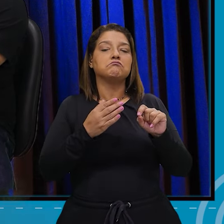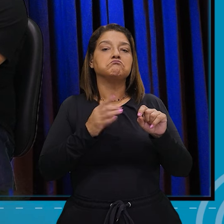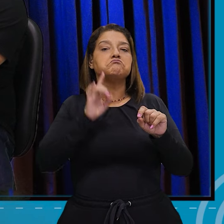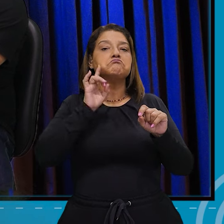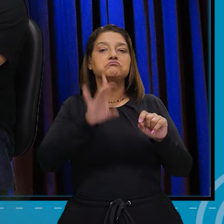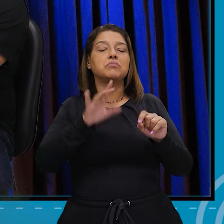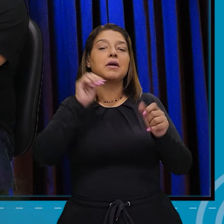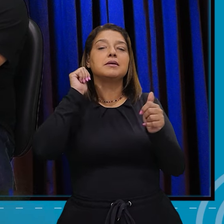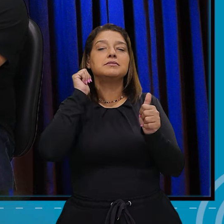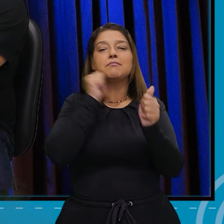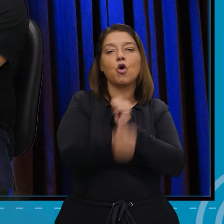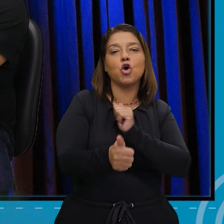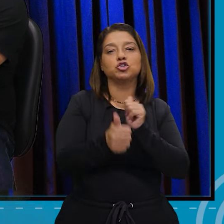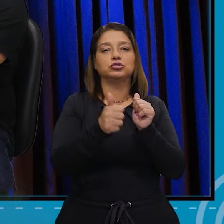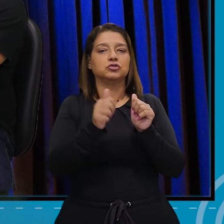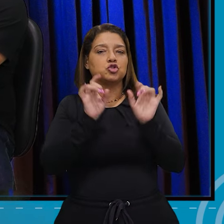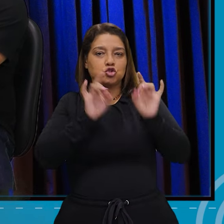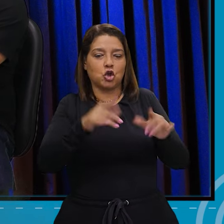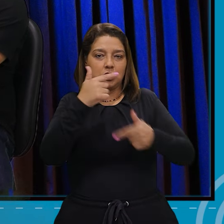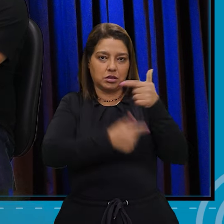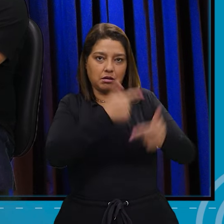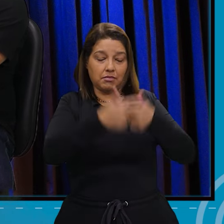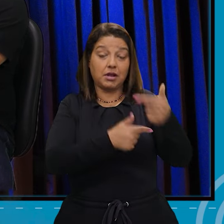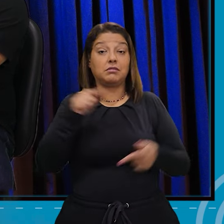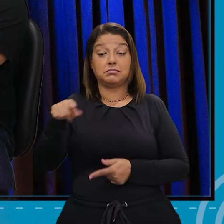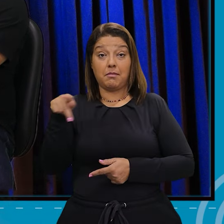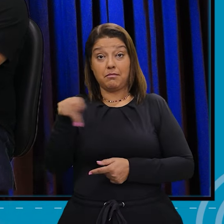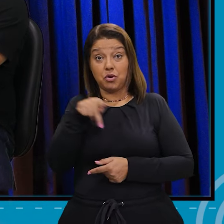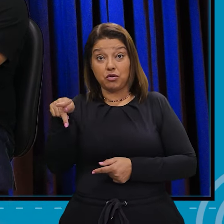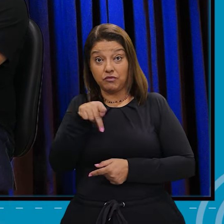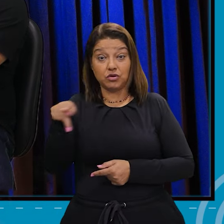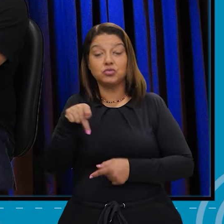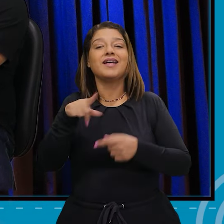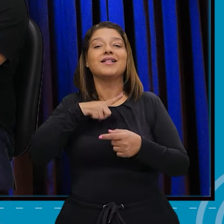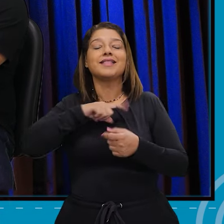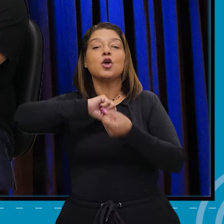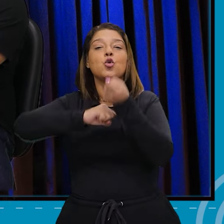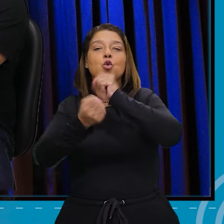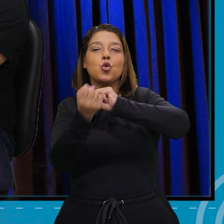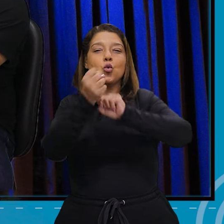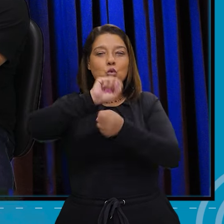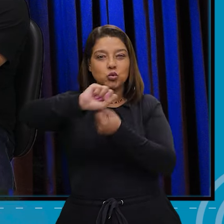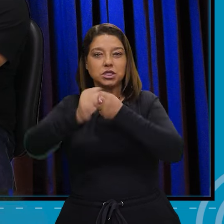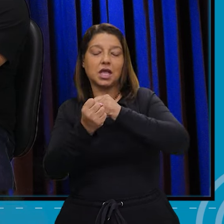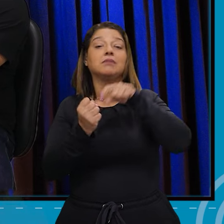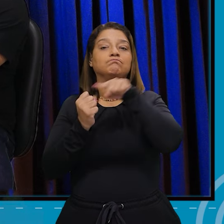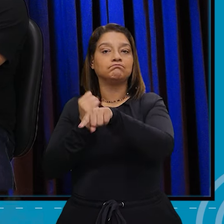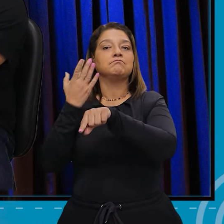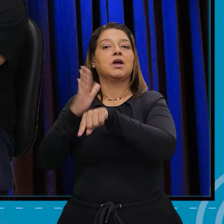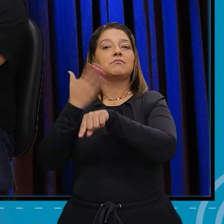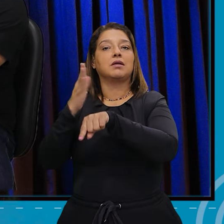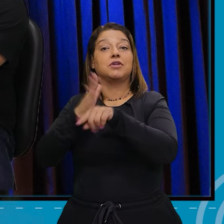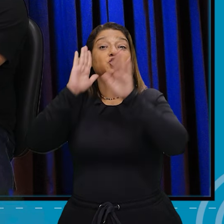bastante esportivizada. E muitos professores que lidavam com as lutas eram realmente praticantes